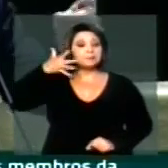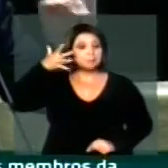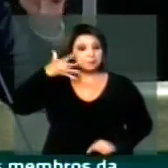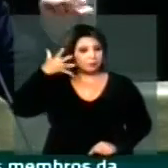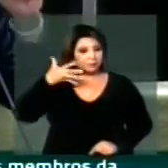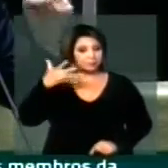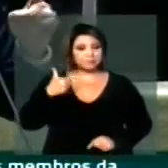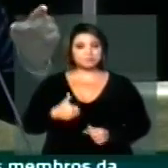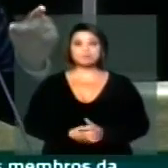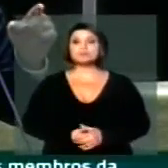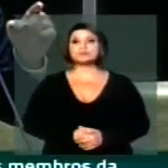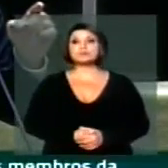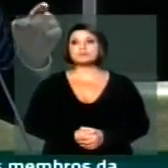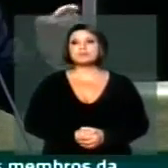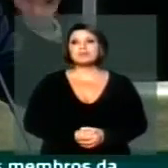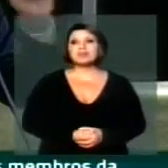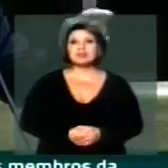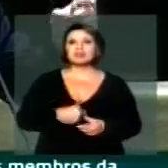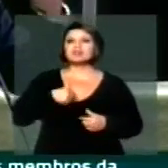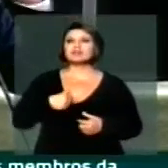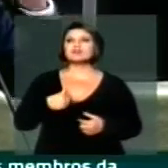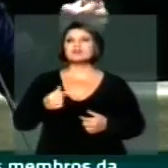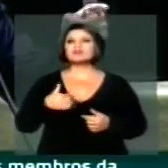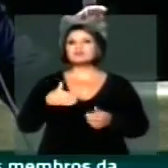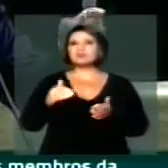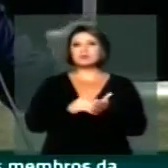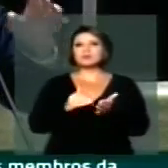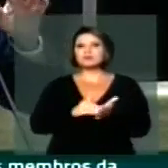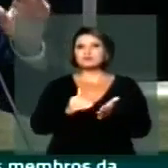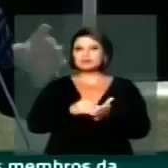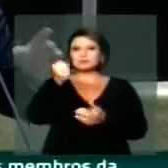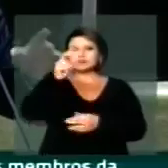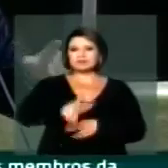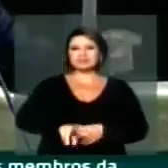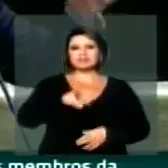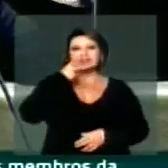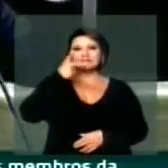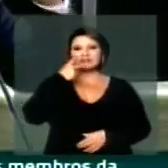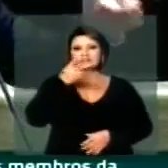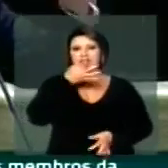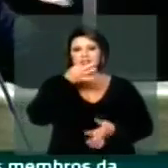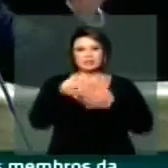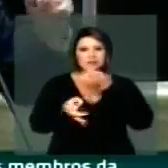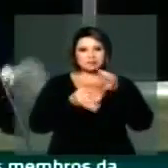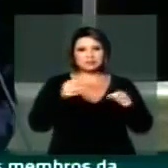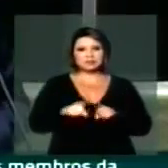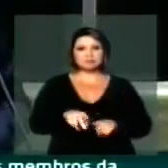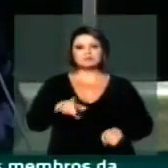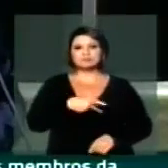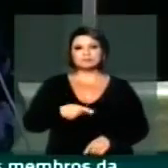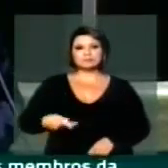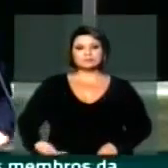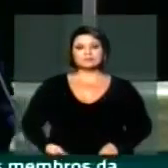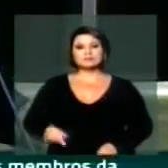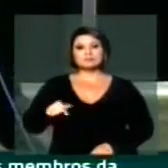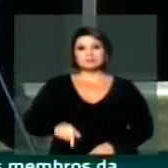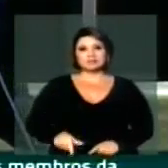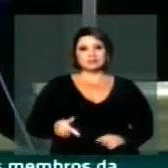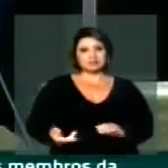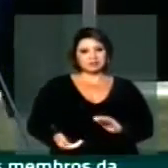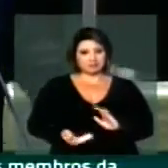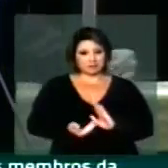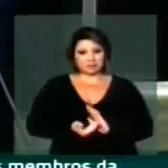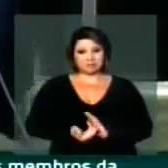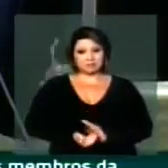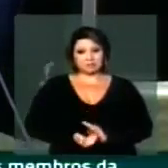No dia que eu fiz o meu último discurso, breve, como presidente da Câmara, eu que